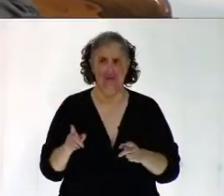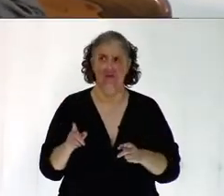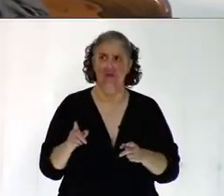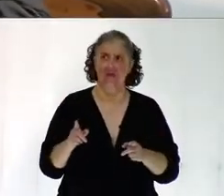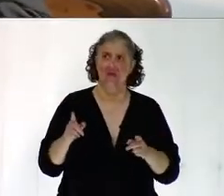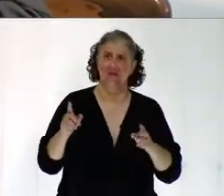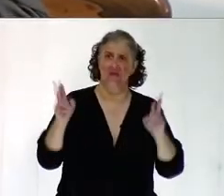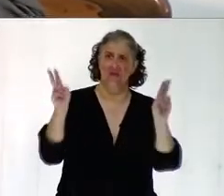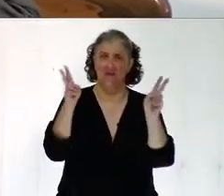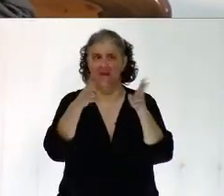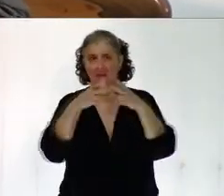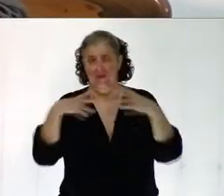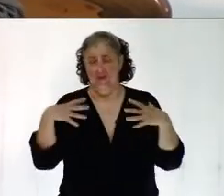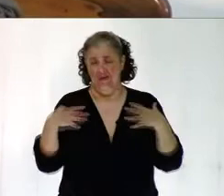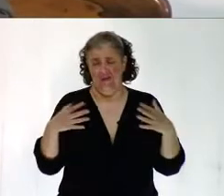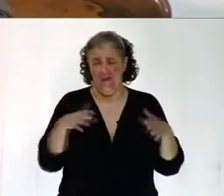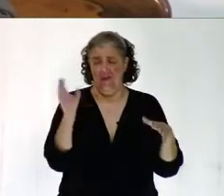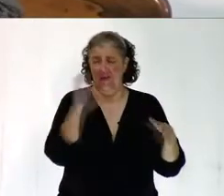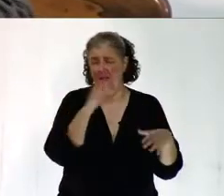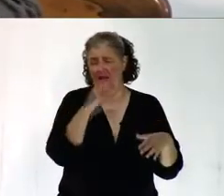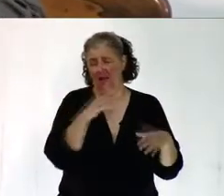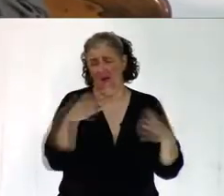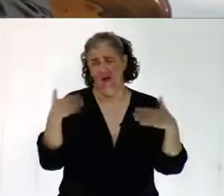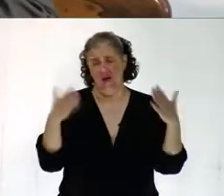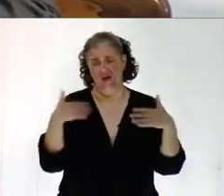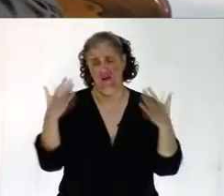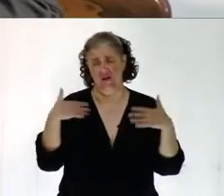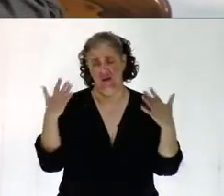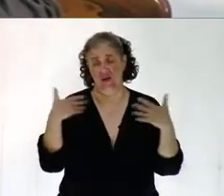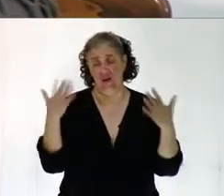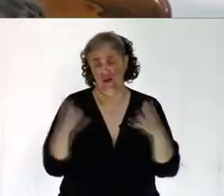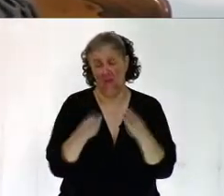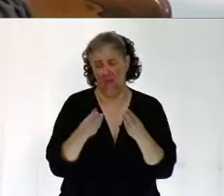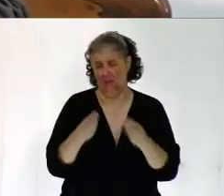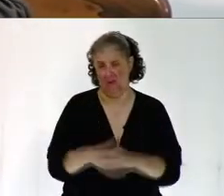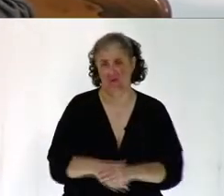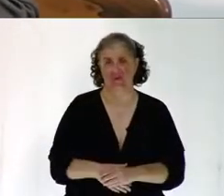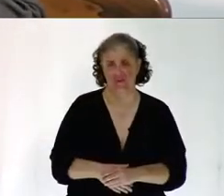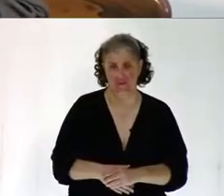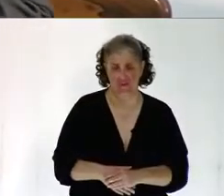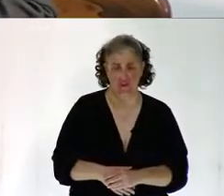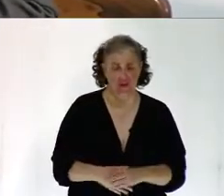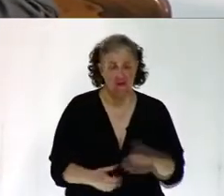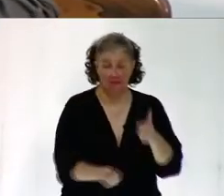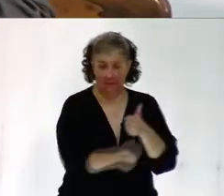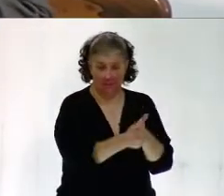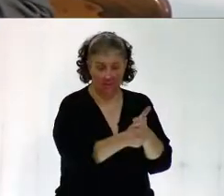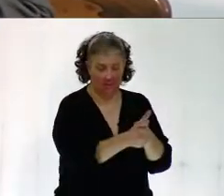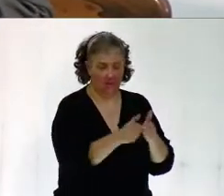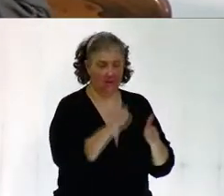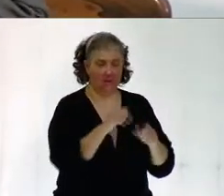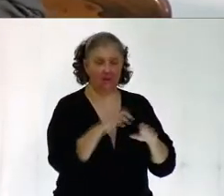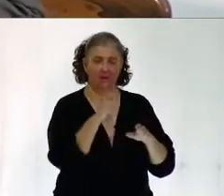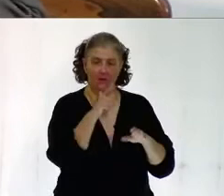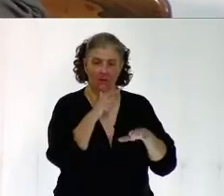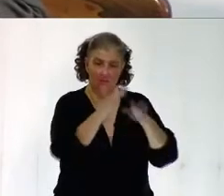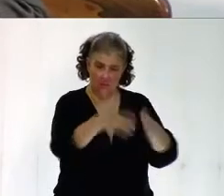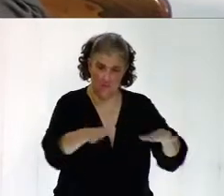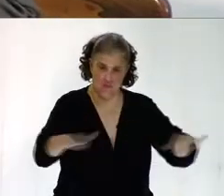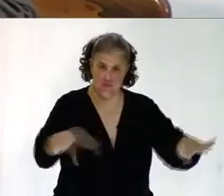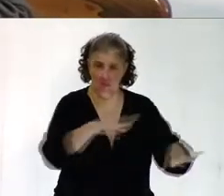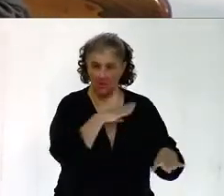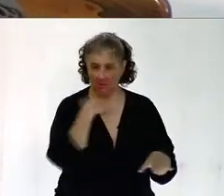forno ao aproximar-se do mar morto repentinamente o terreno se